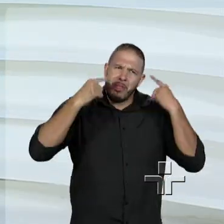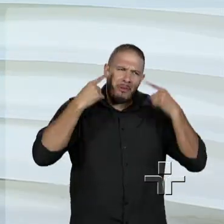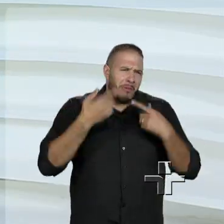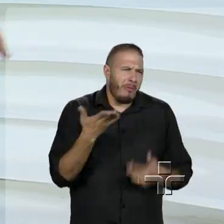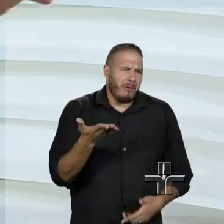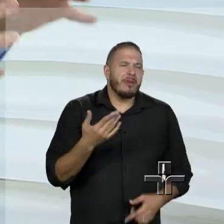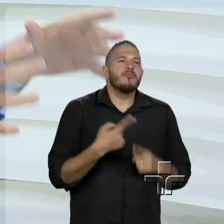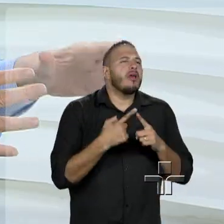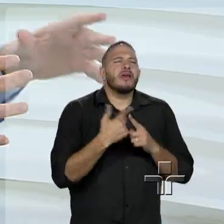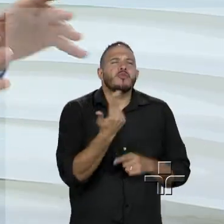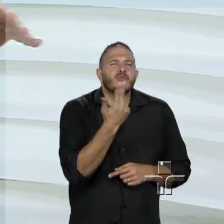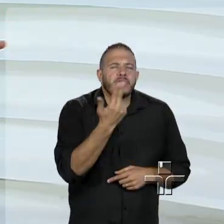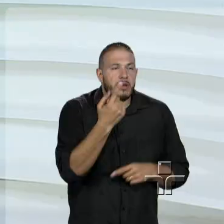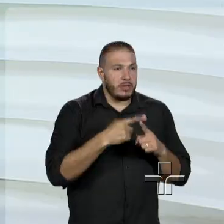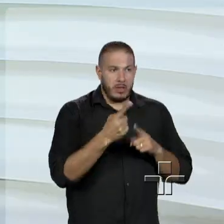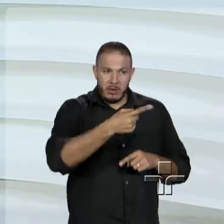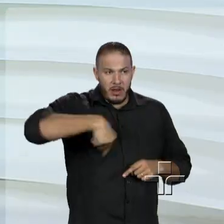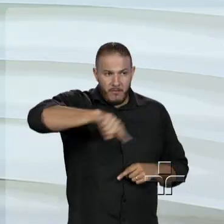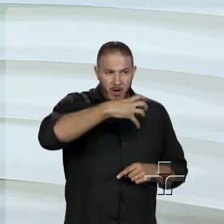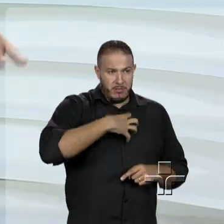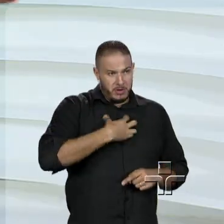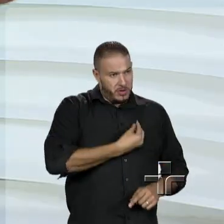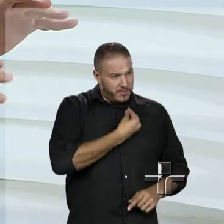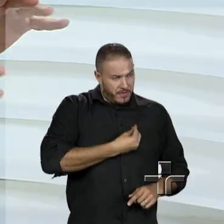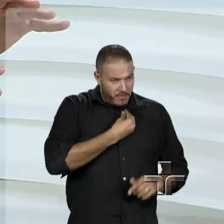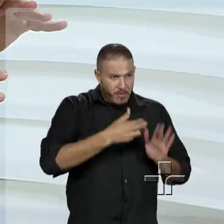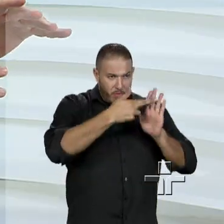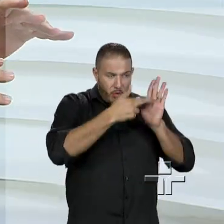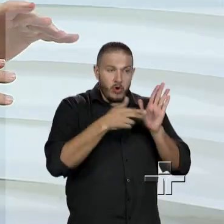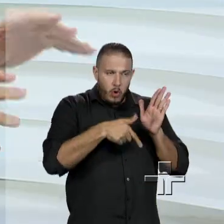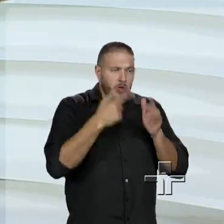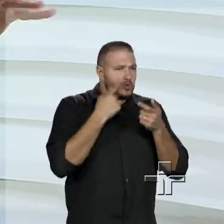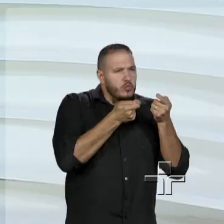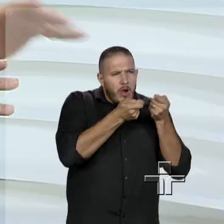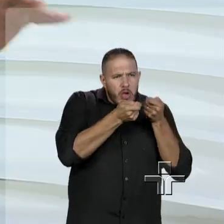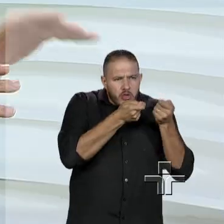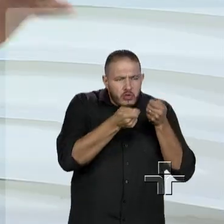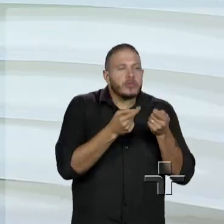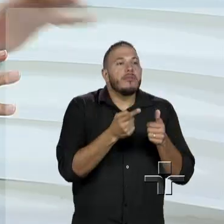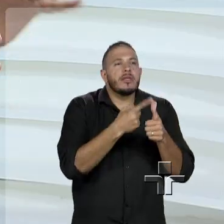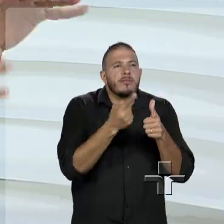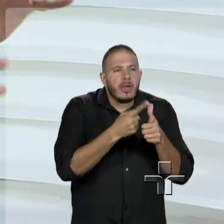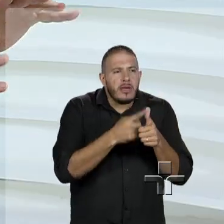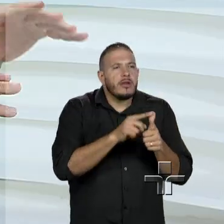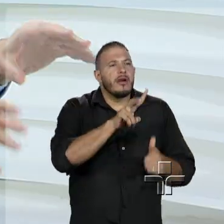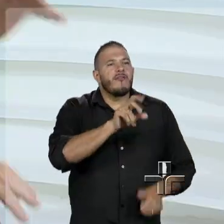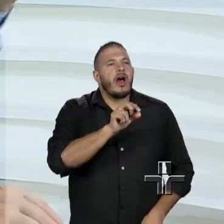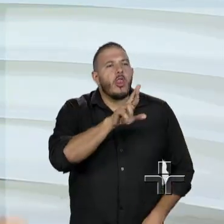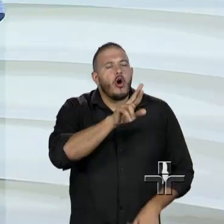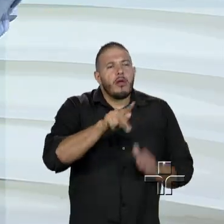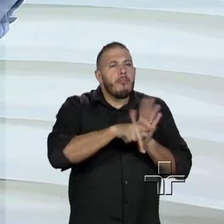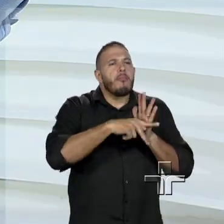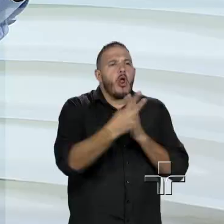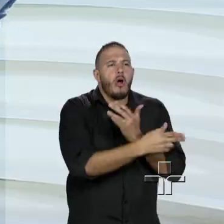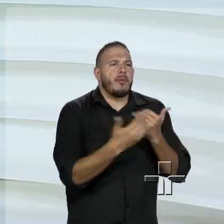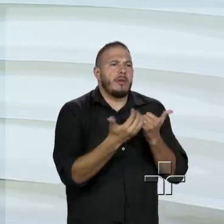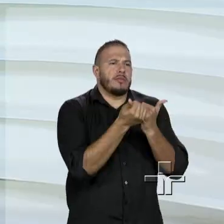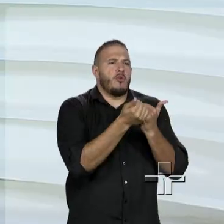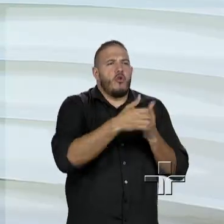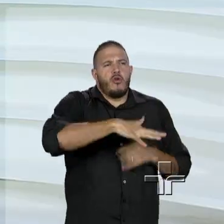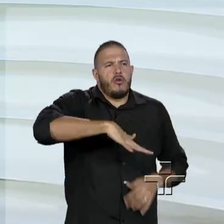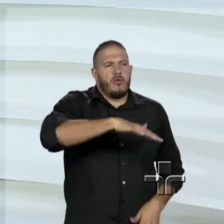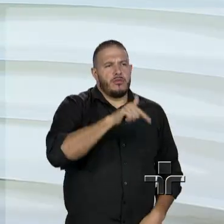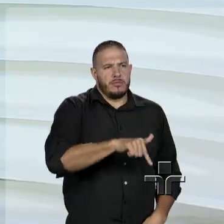saída? Porque no regime que nós vivemos, o ajuste é pelo valor do patrimônio. O que acontece?